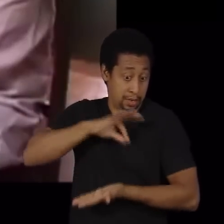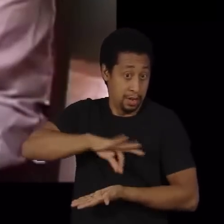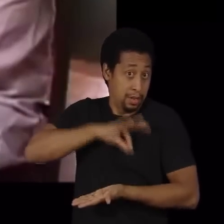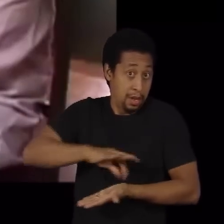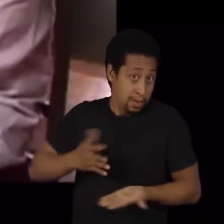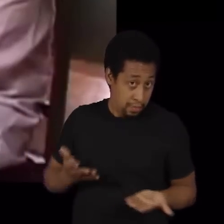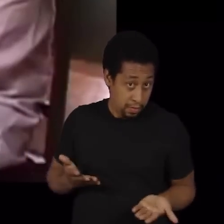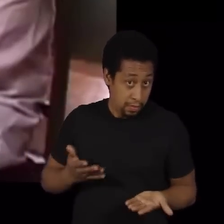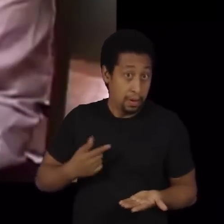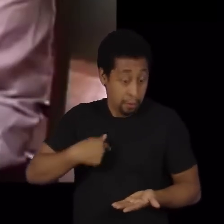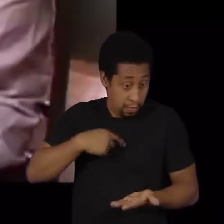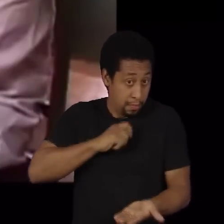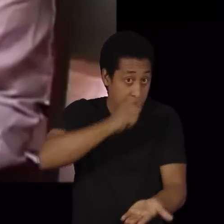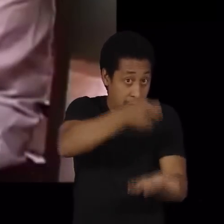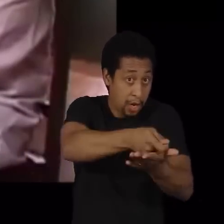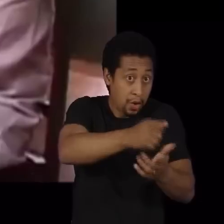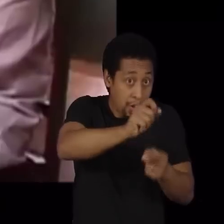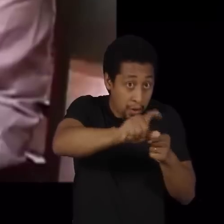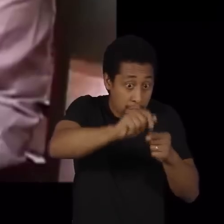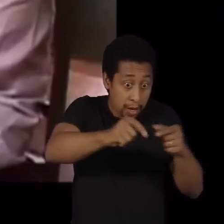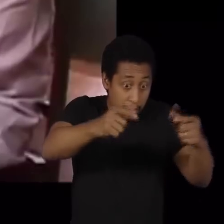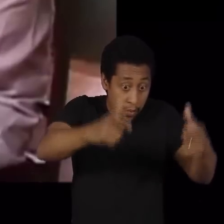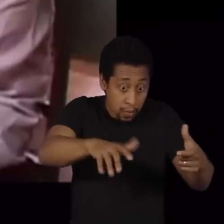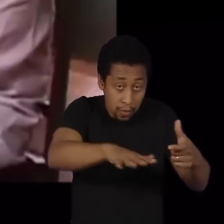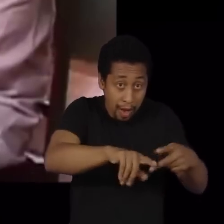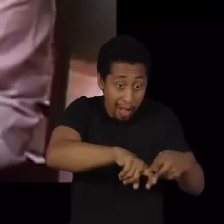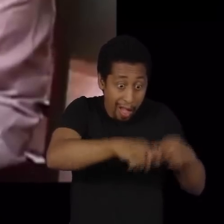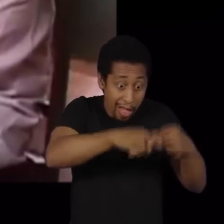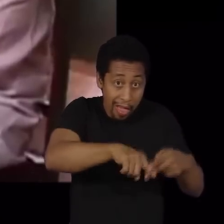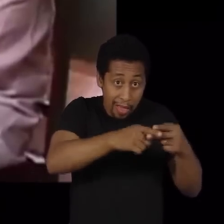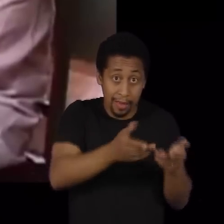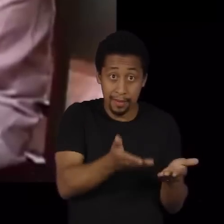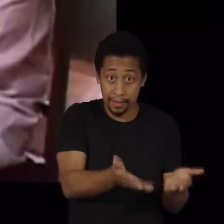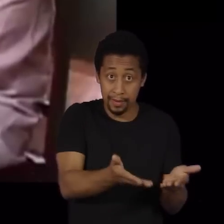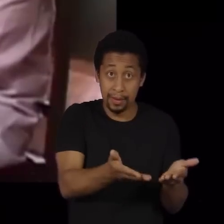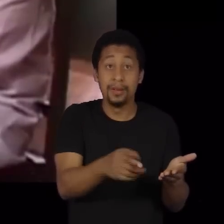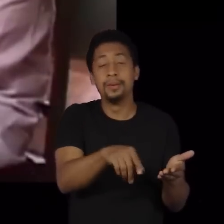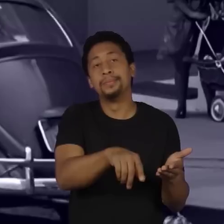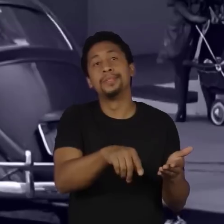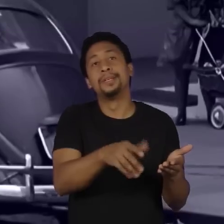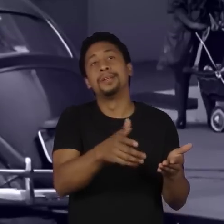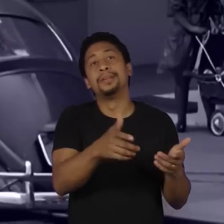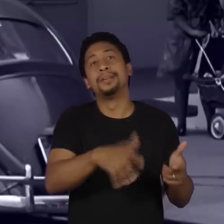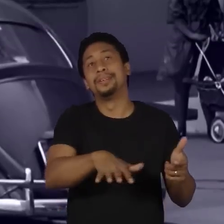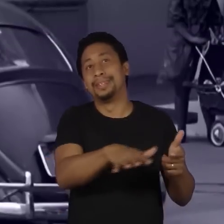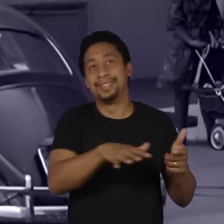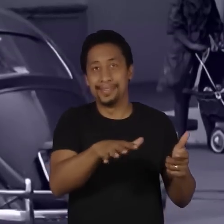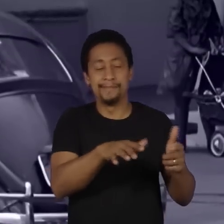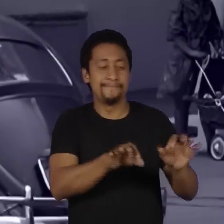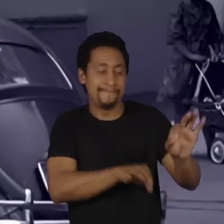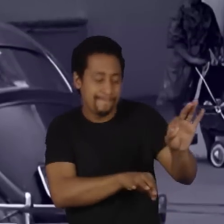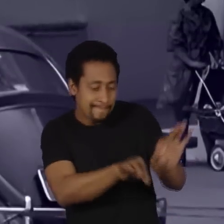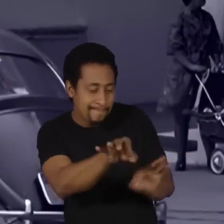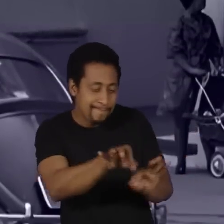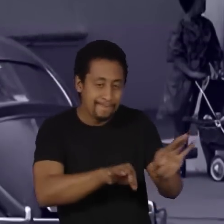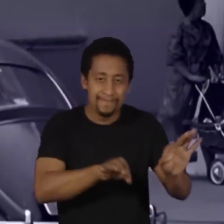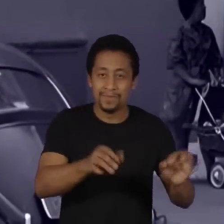eu pagava o aluguel da oficina. Porque a oficina já estava quase sendo